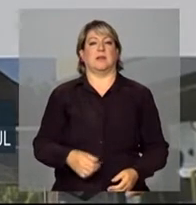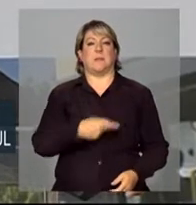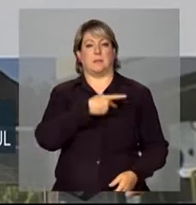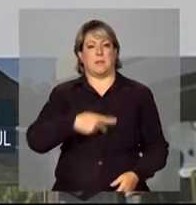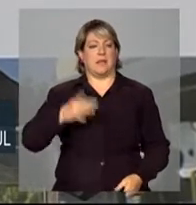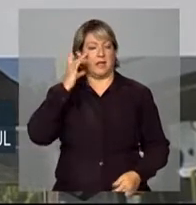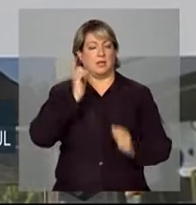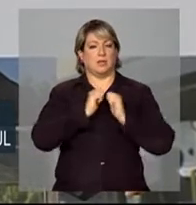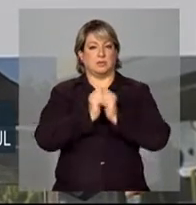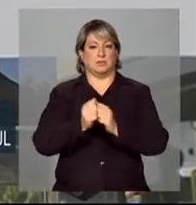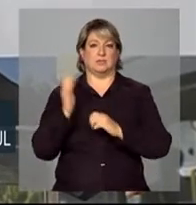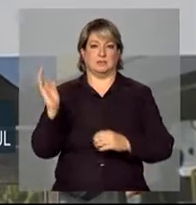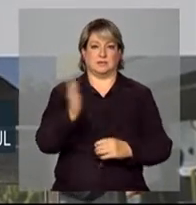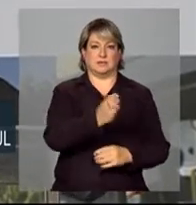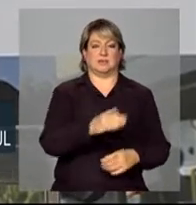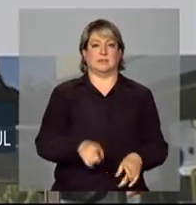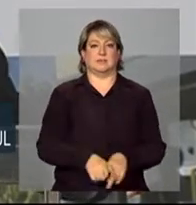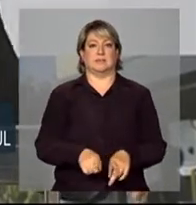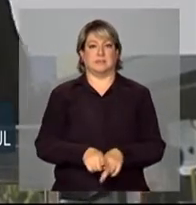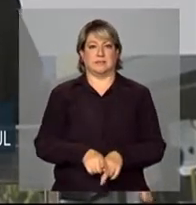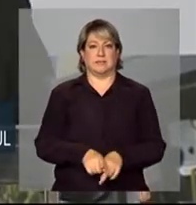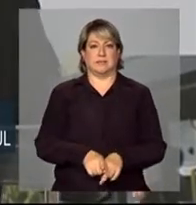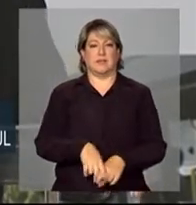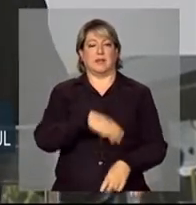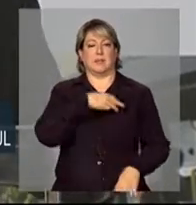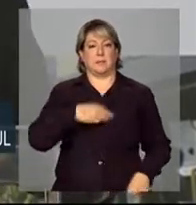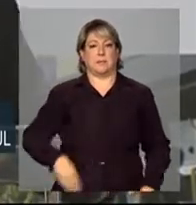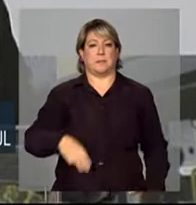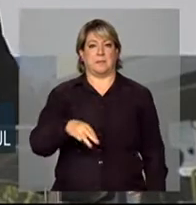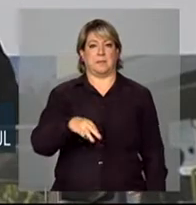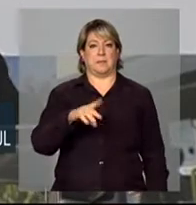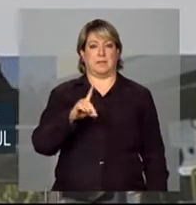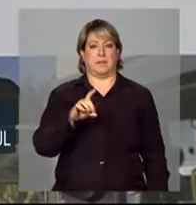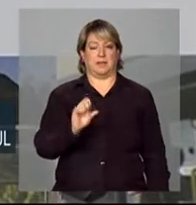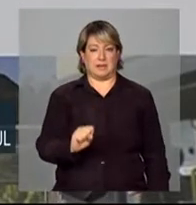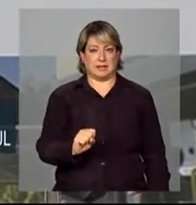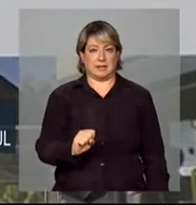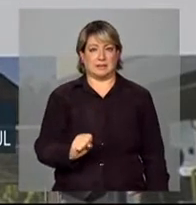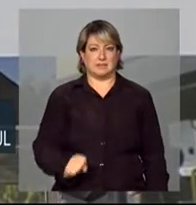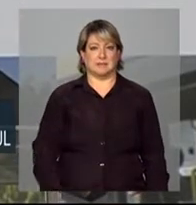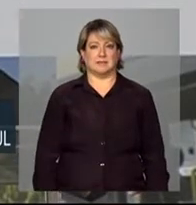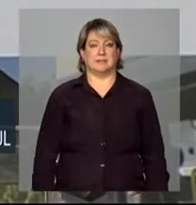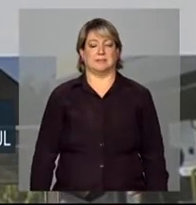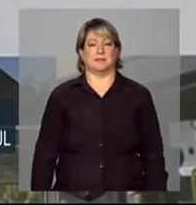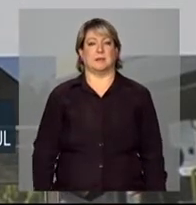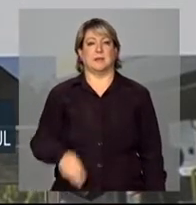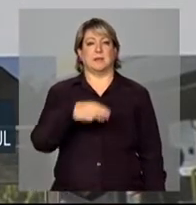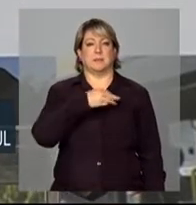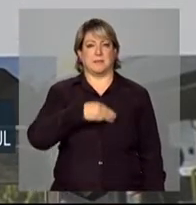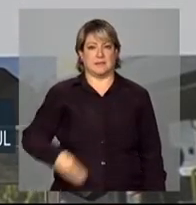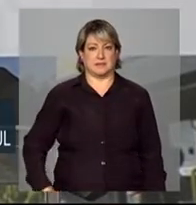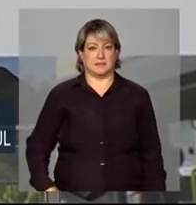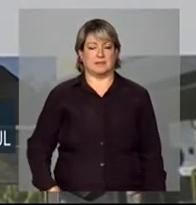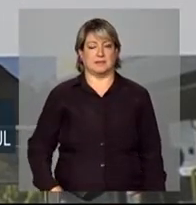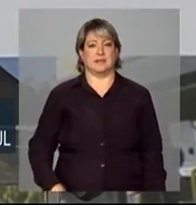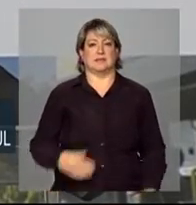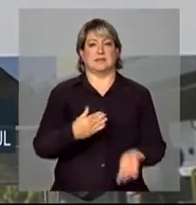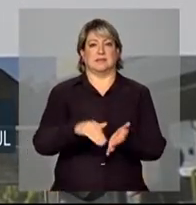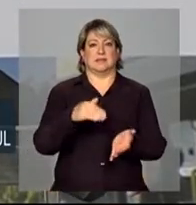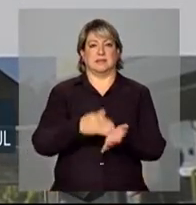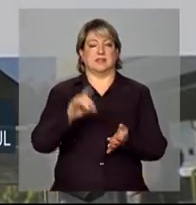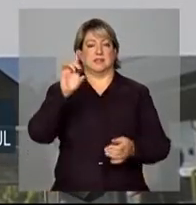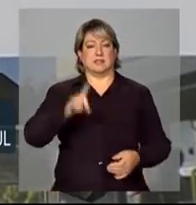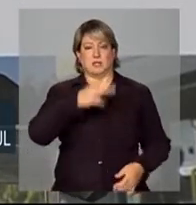Dilma, ministra do Desenvolvimento Social, Tereza Campelo, ministra da Secretaria de